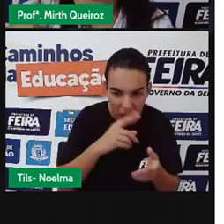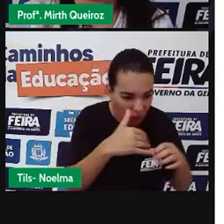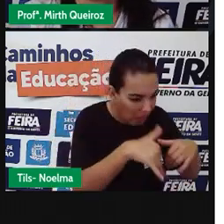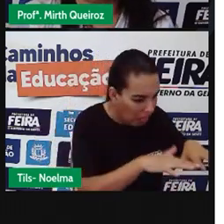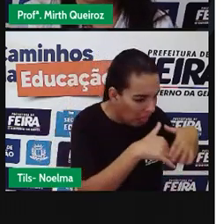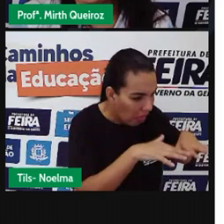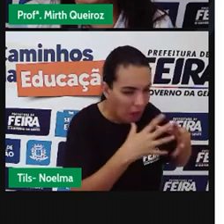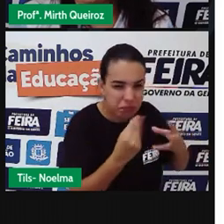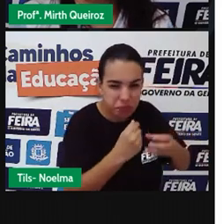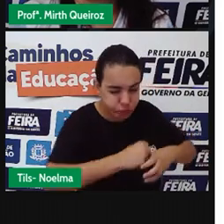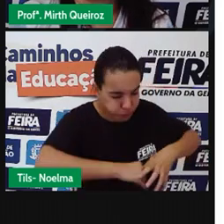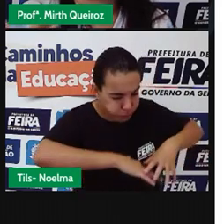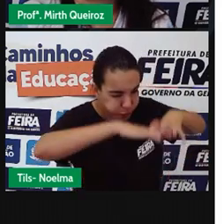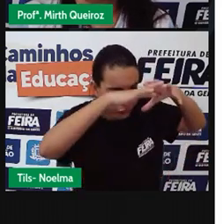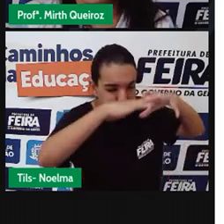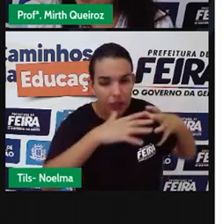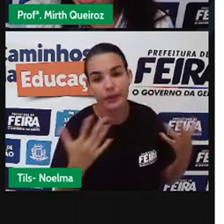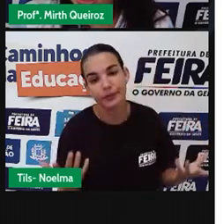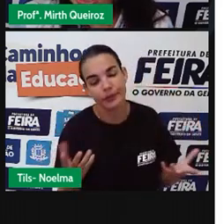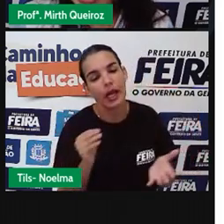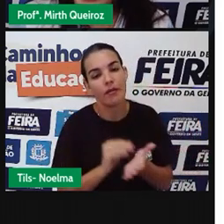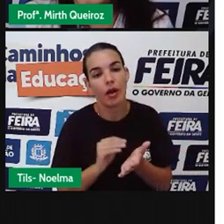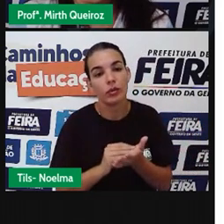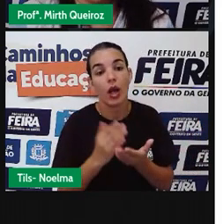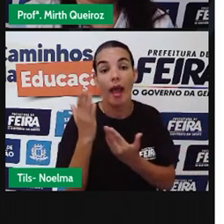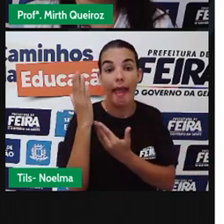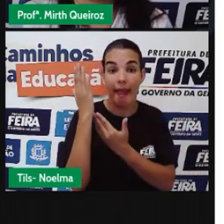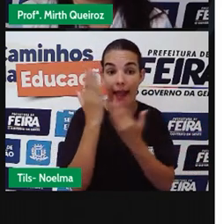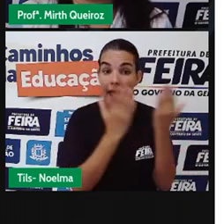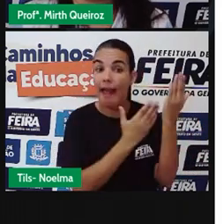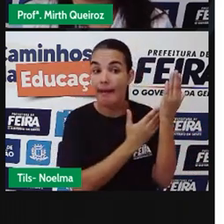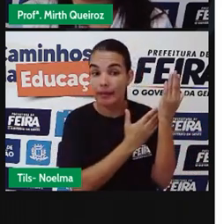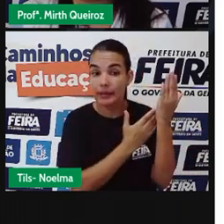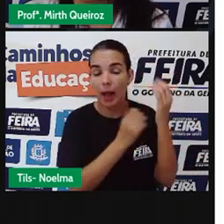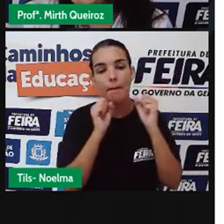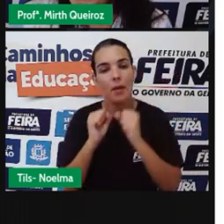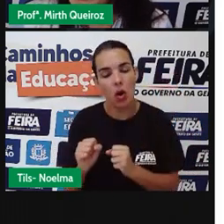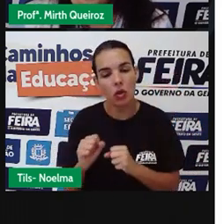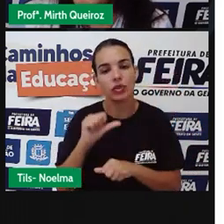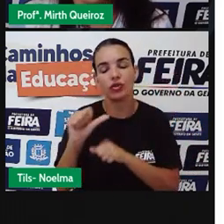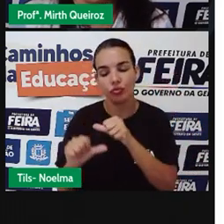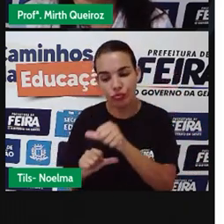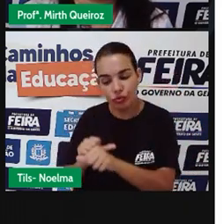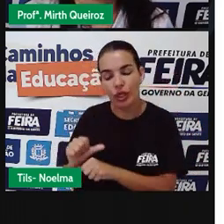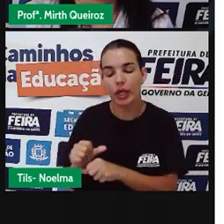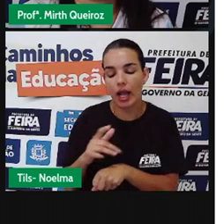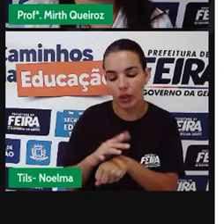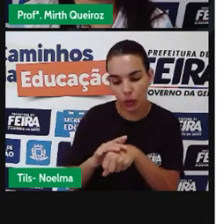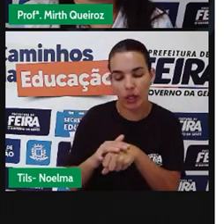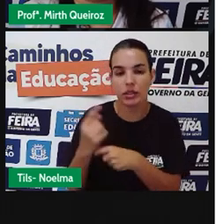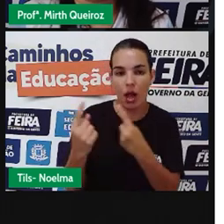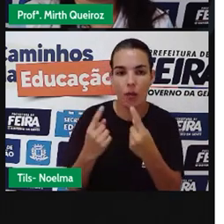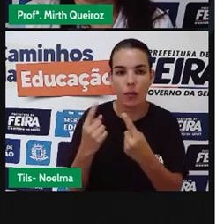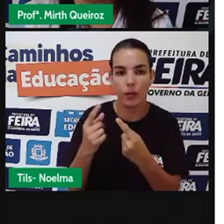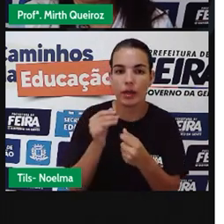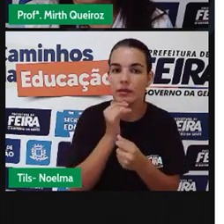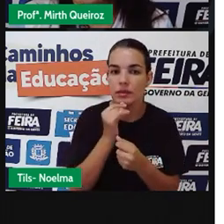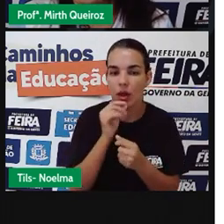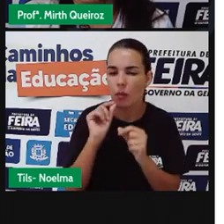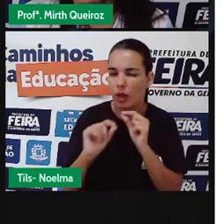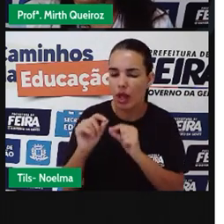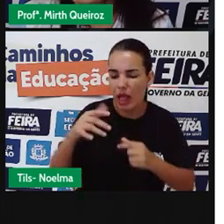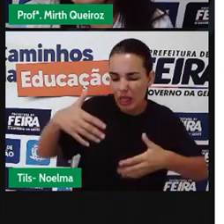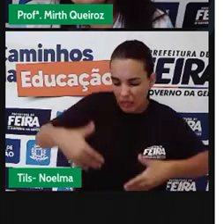ele fala comigo treinar pode gerar algumas doenças né seria o que